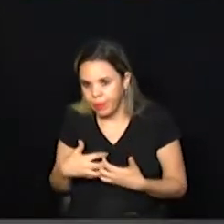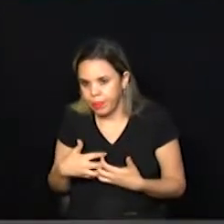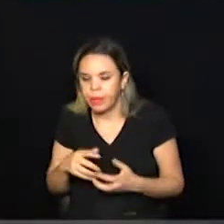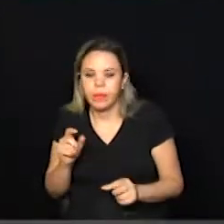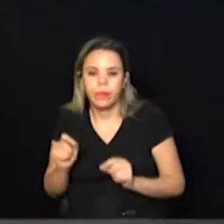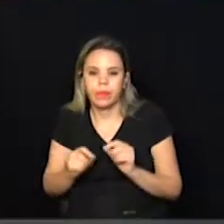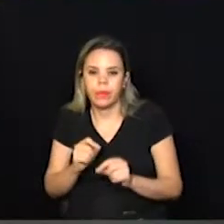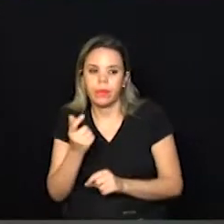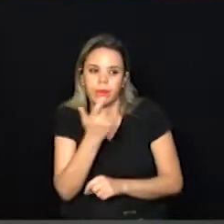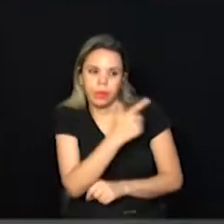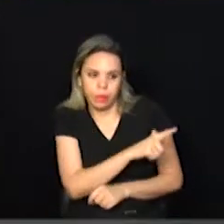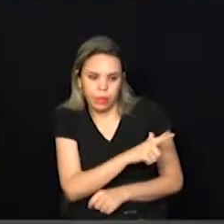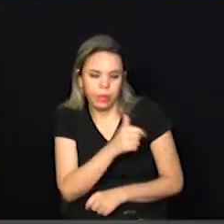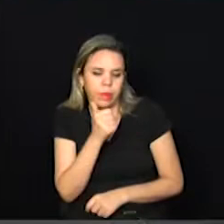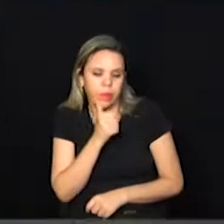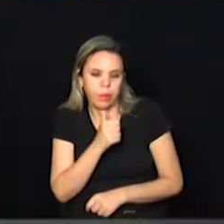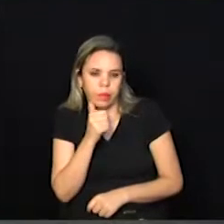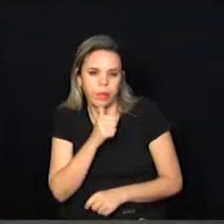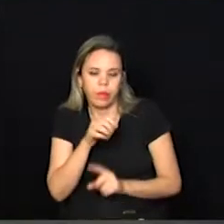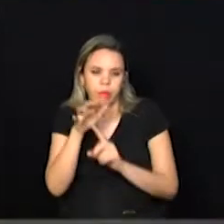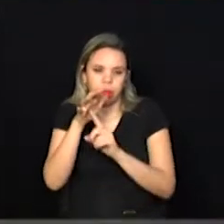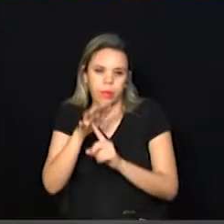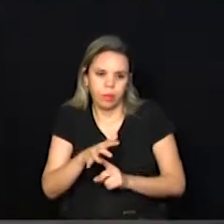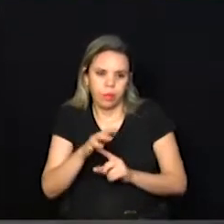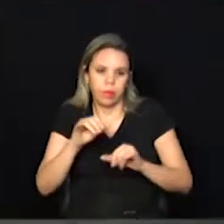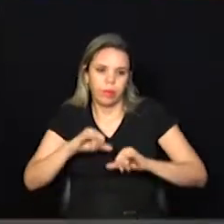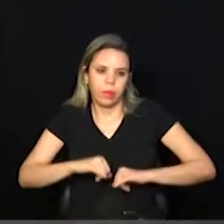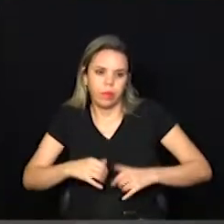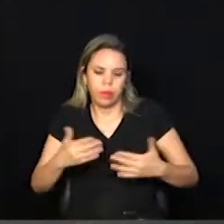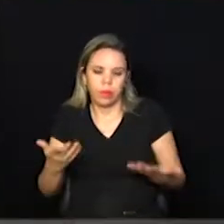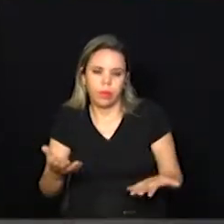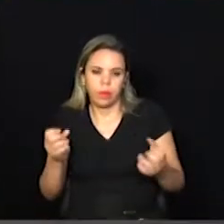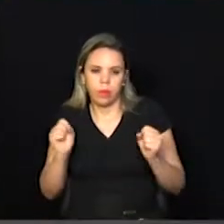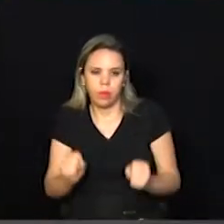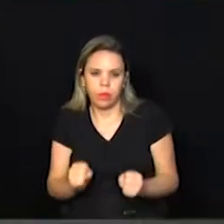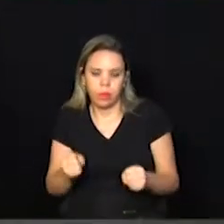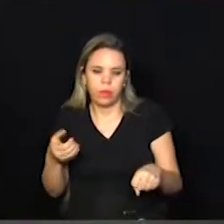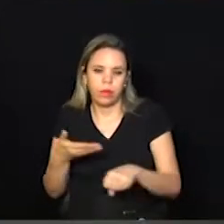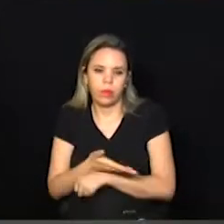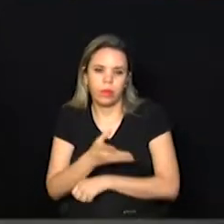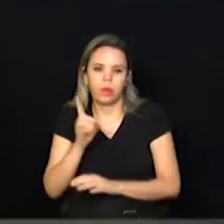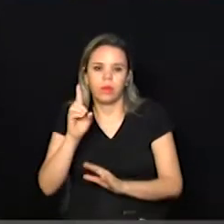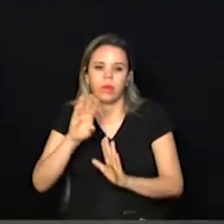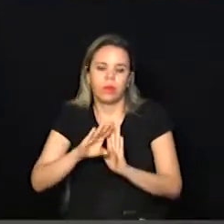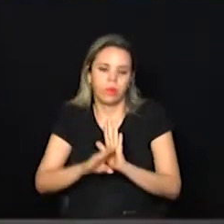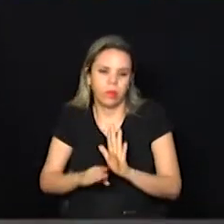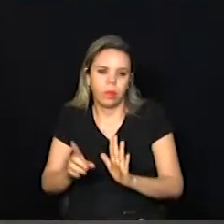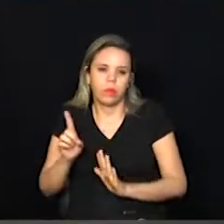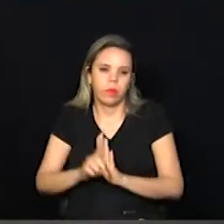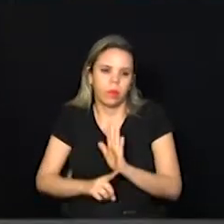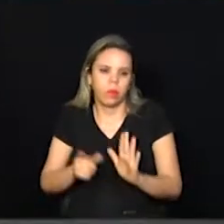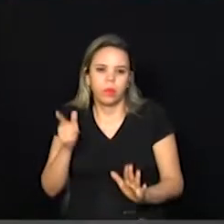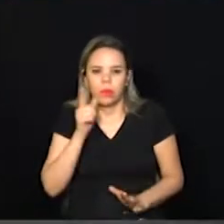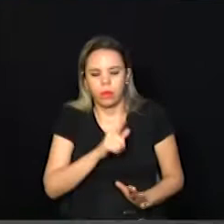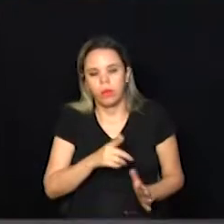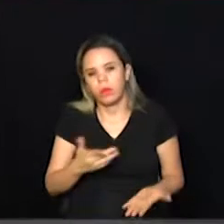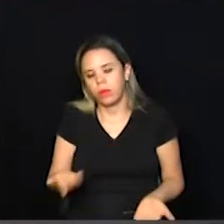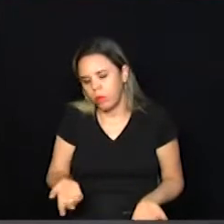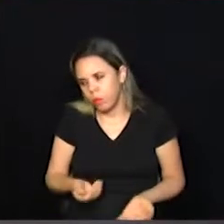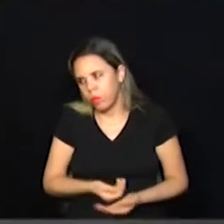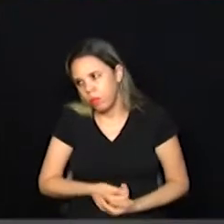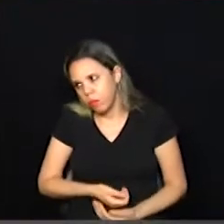que outras mulheres vítimas possam acessar esses programas, possam ter acesso a esses